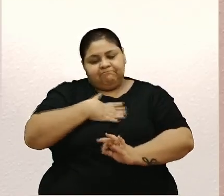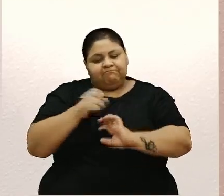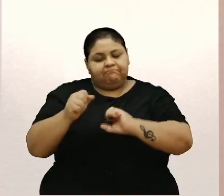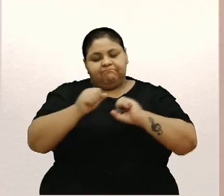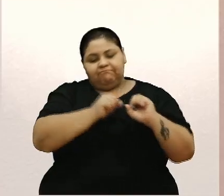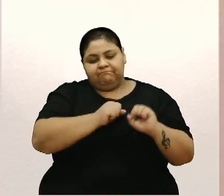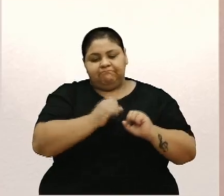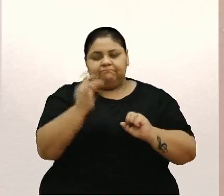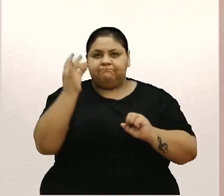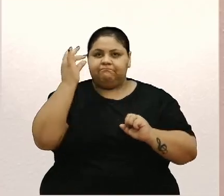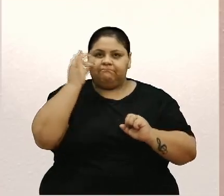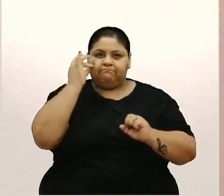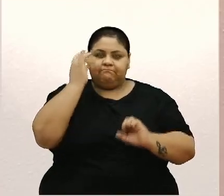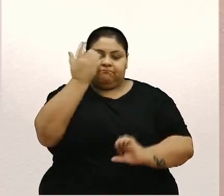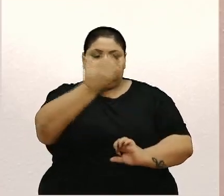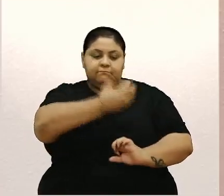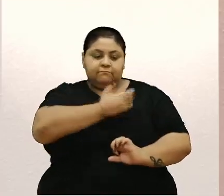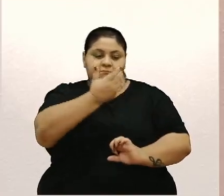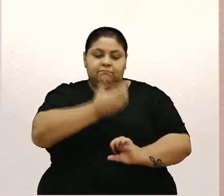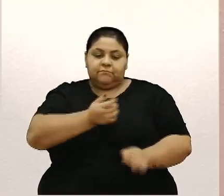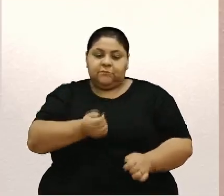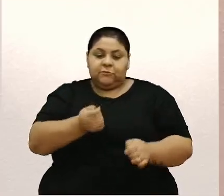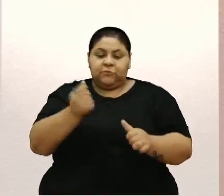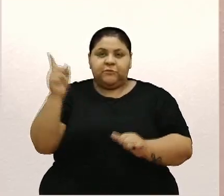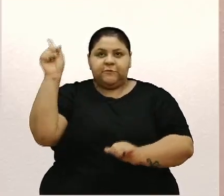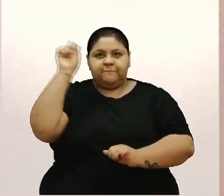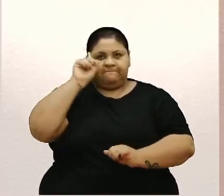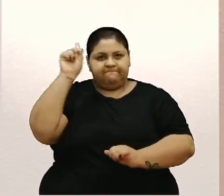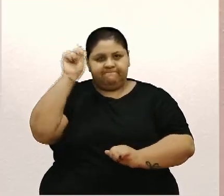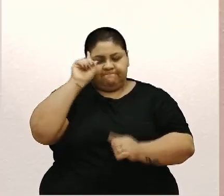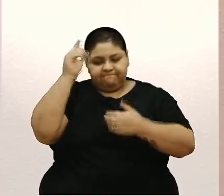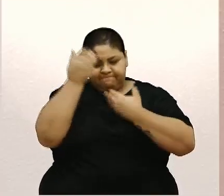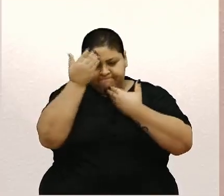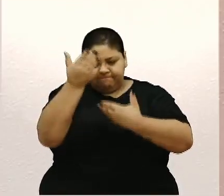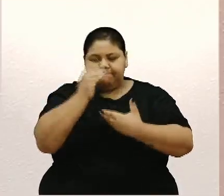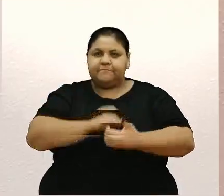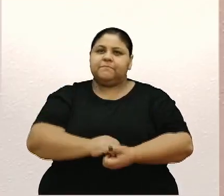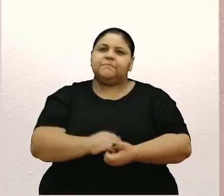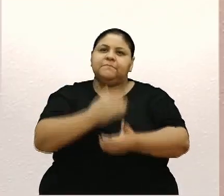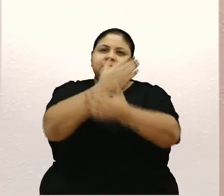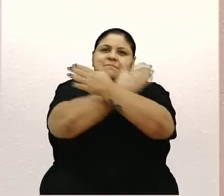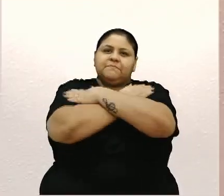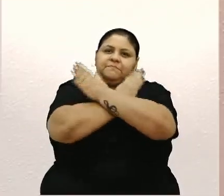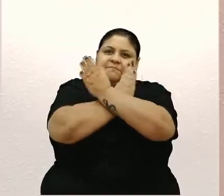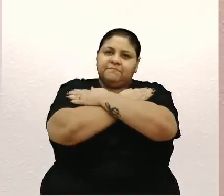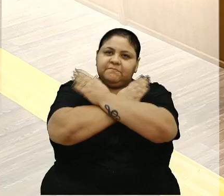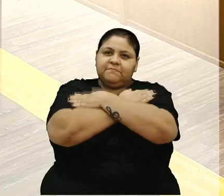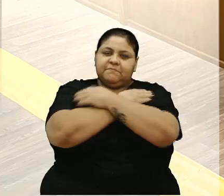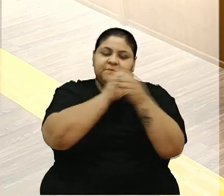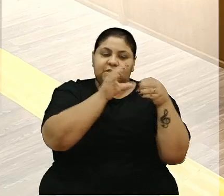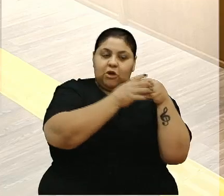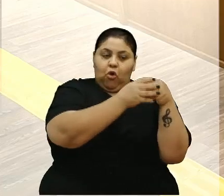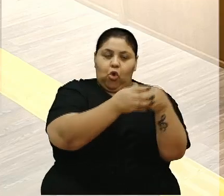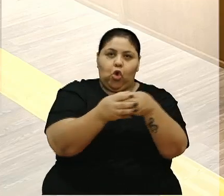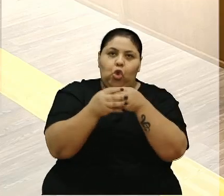estar presente com os amigos quase todos os dias lá. Muito obrigado e um forte abraço ao Veracruz.